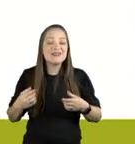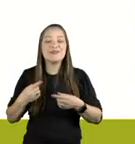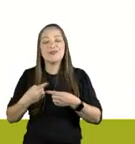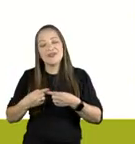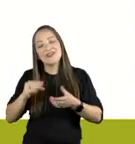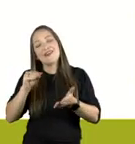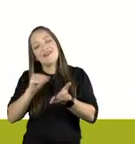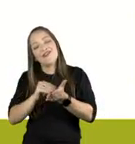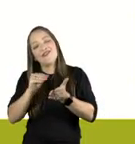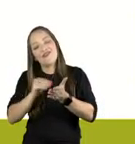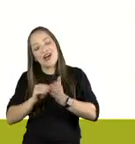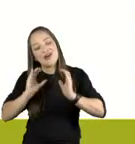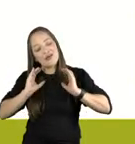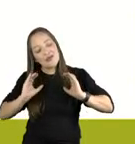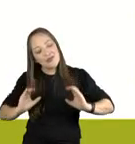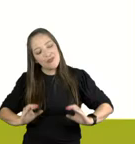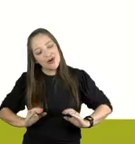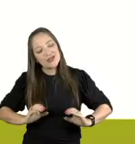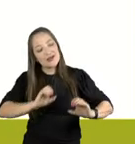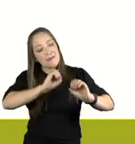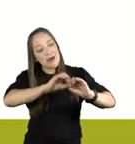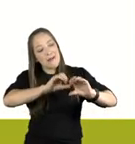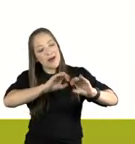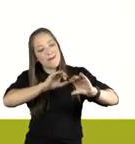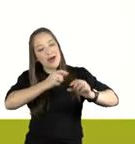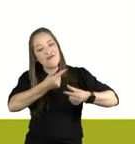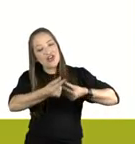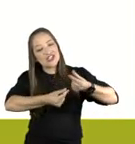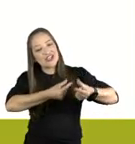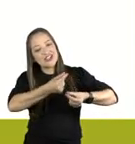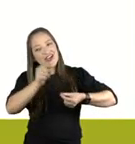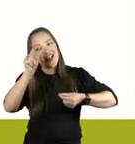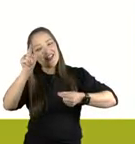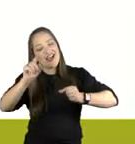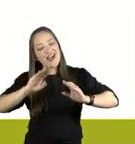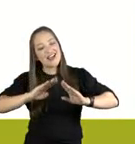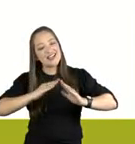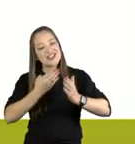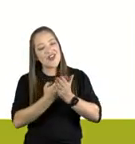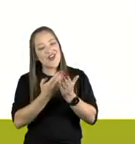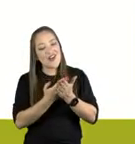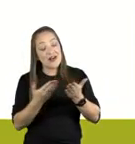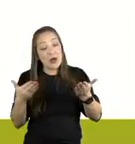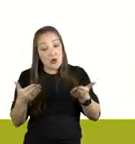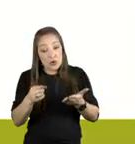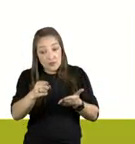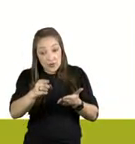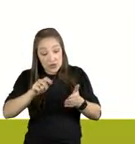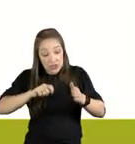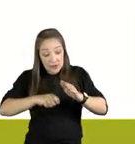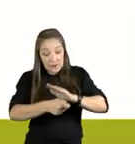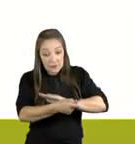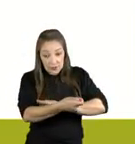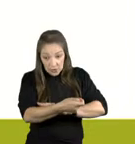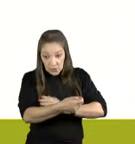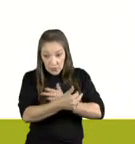falta educação financeira nas escolas. Se hoje você tem investimentos